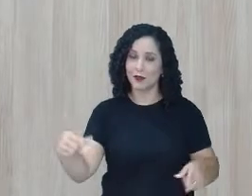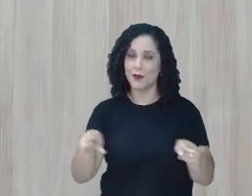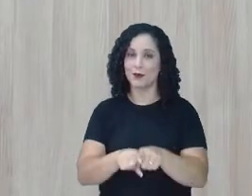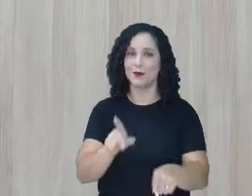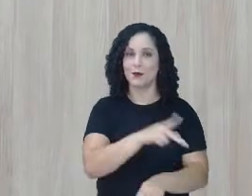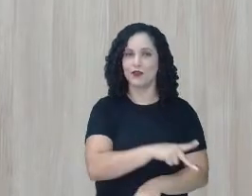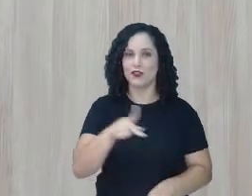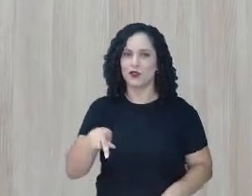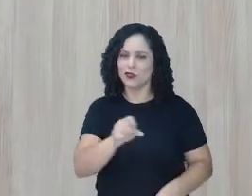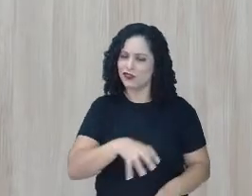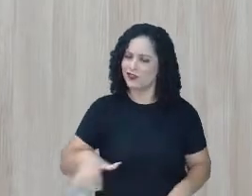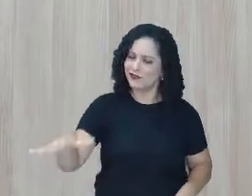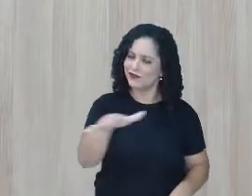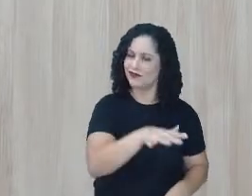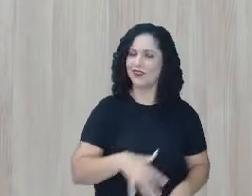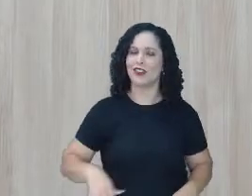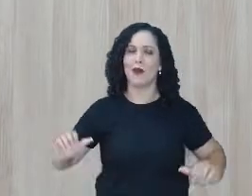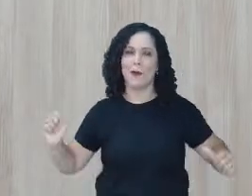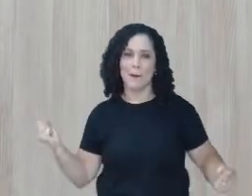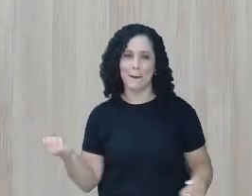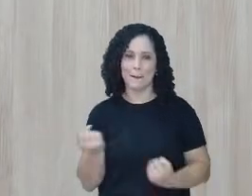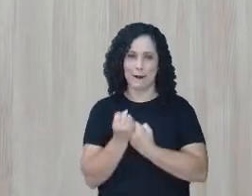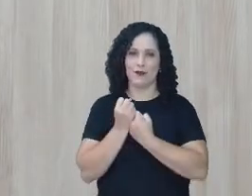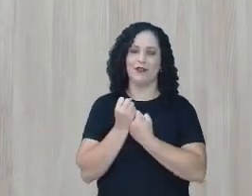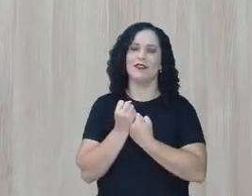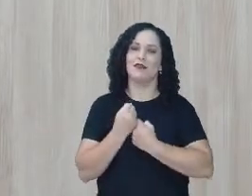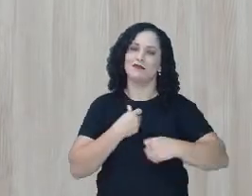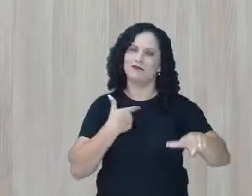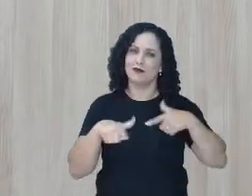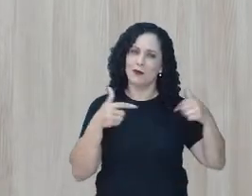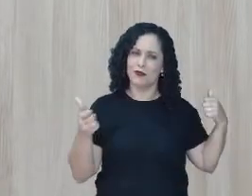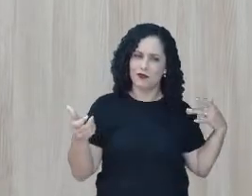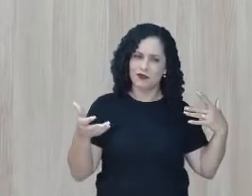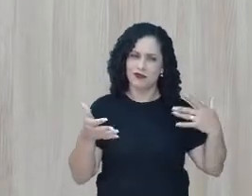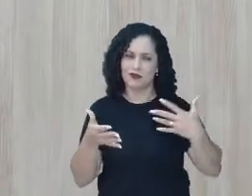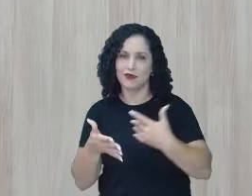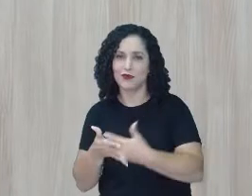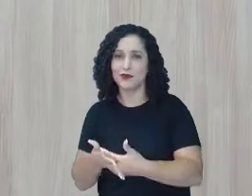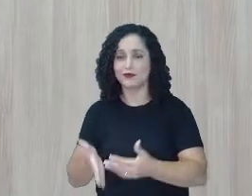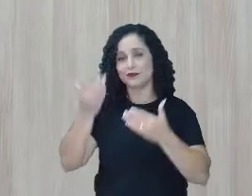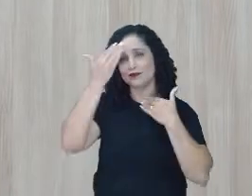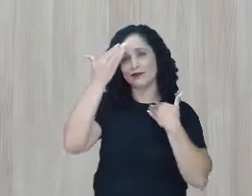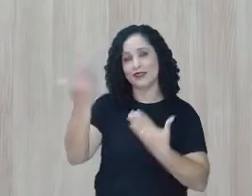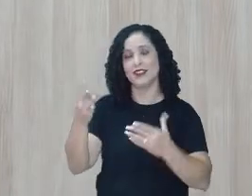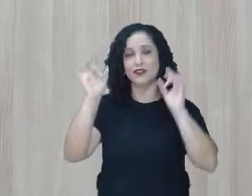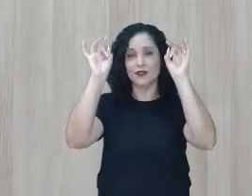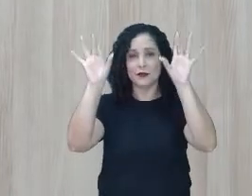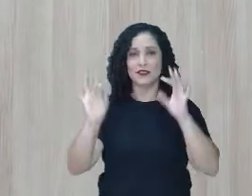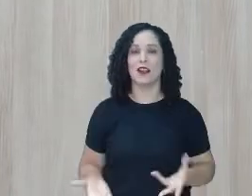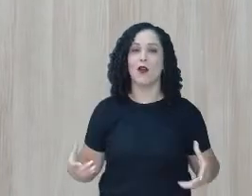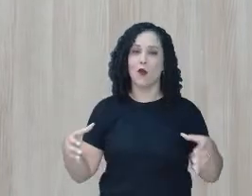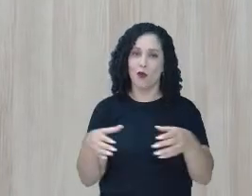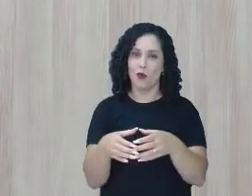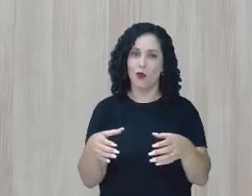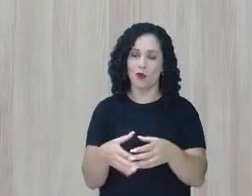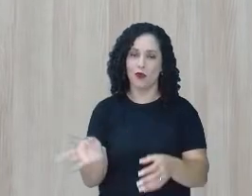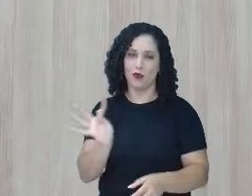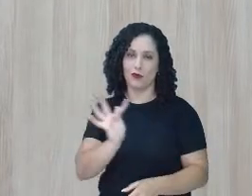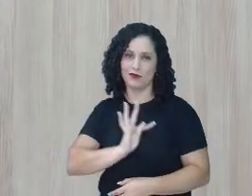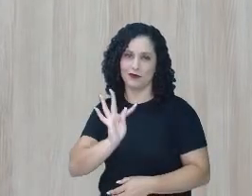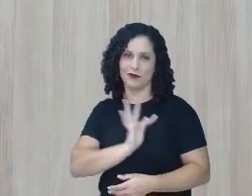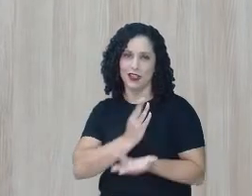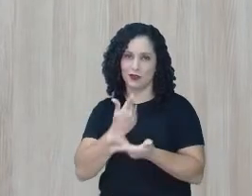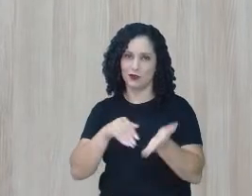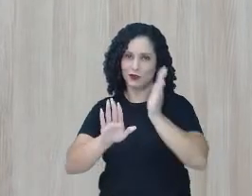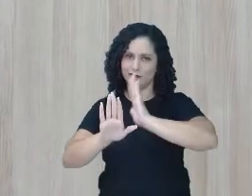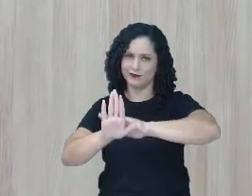rede que nos acompanharam e nos apoiaram muito ao longo desse trabalho. Agradecimento especial, né, a Bíblia e a Bia, nossa equipe aqui,